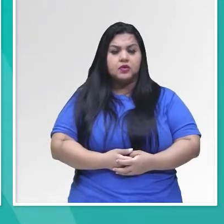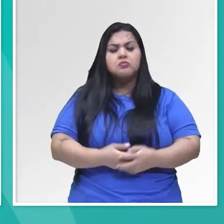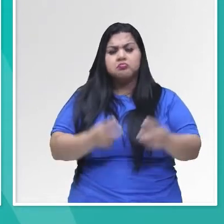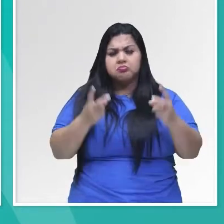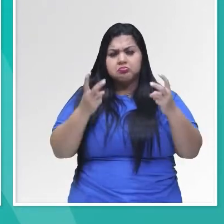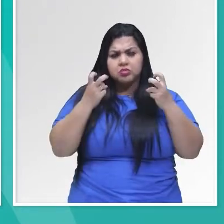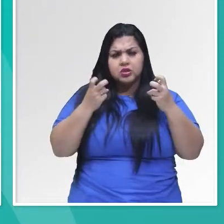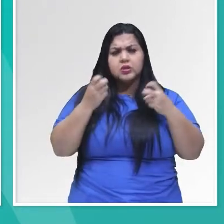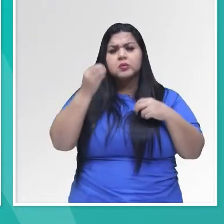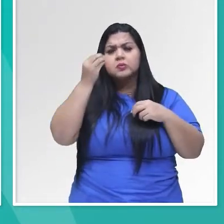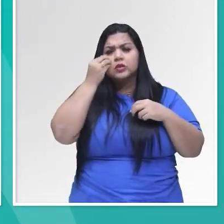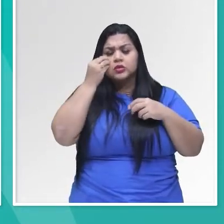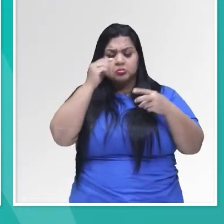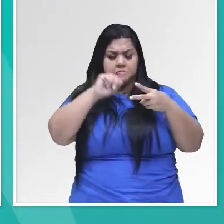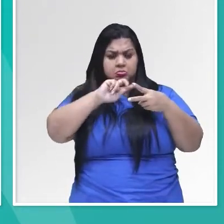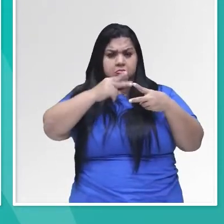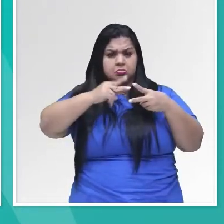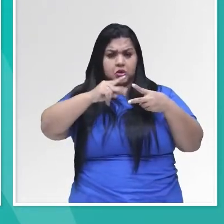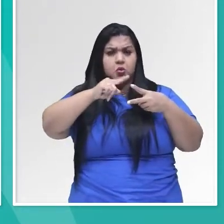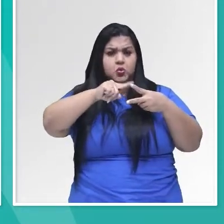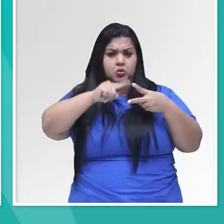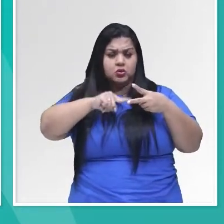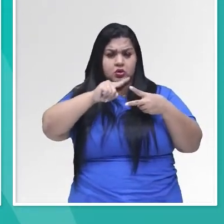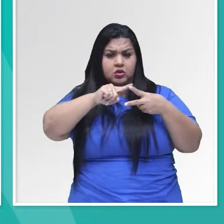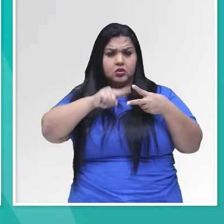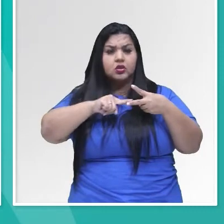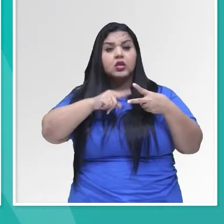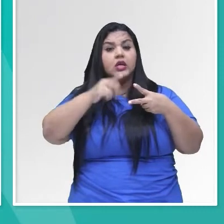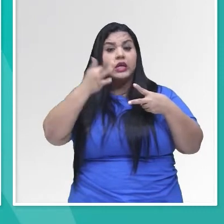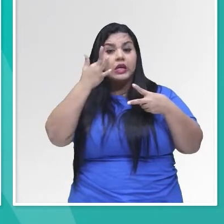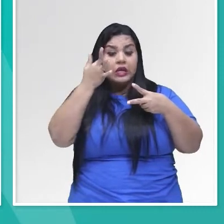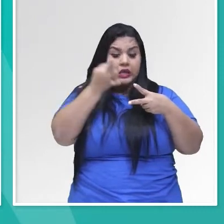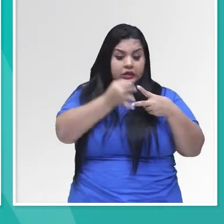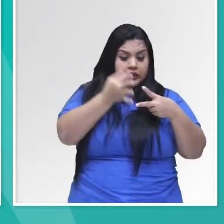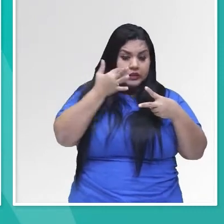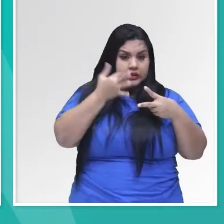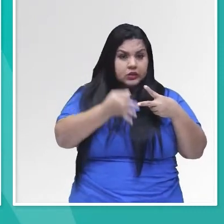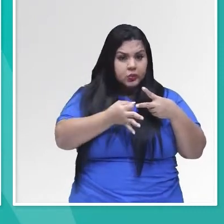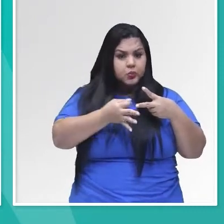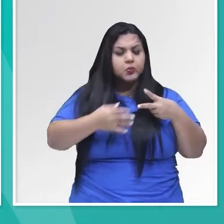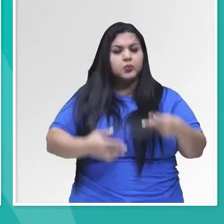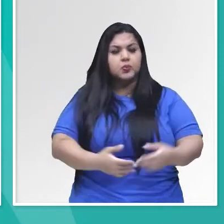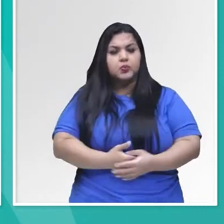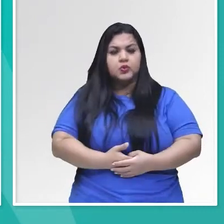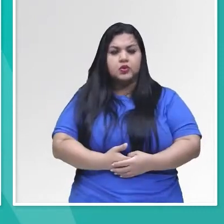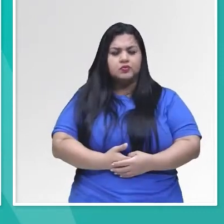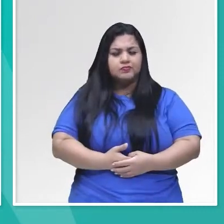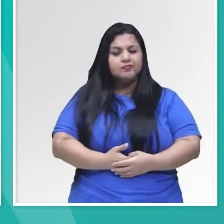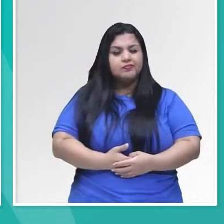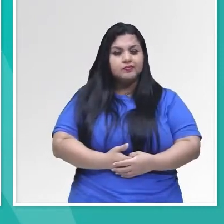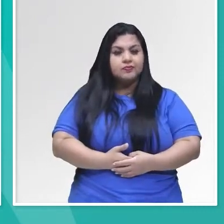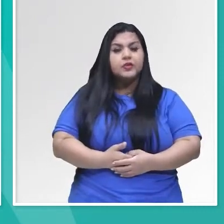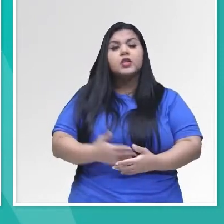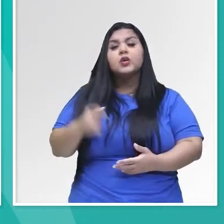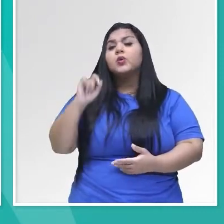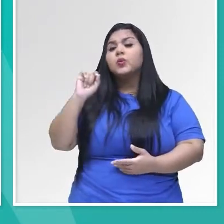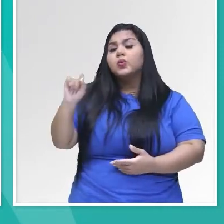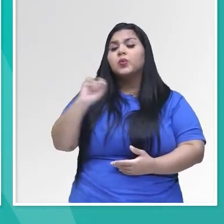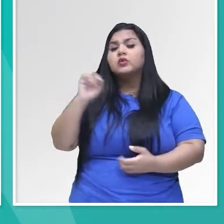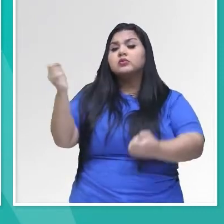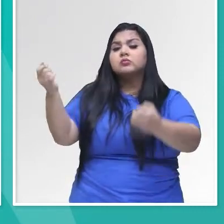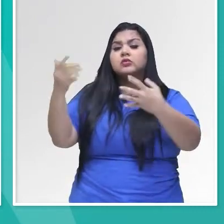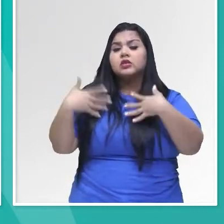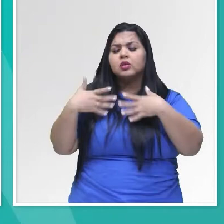Percebeu? Observa os dois exemplos aí. Atenção nos dois exemplos. Meu amado, me diz aí, por